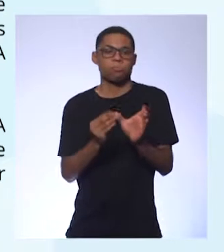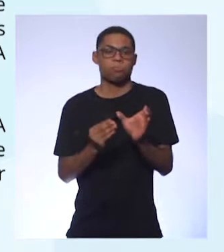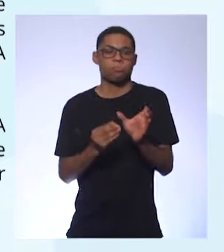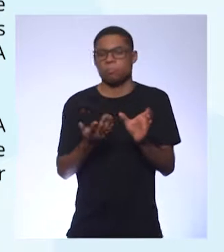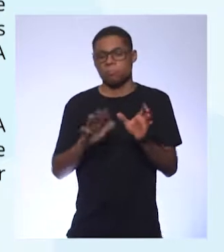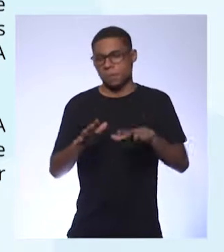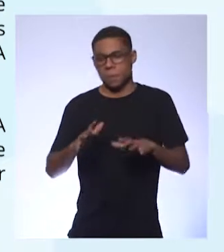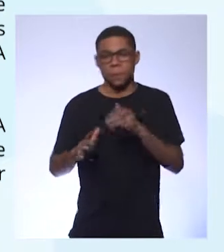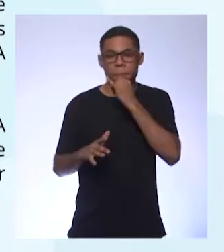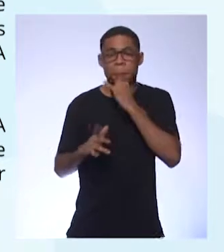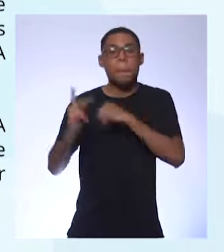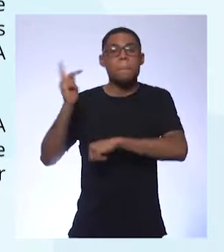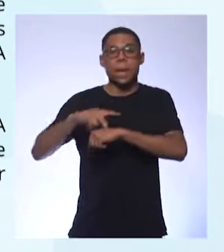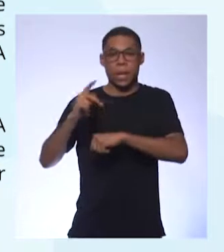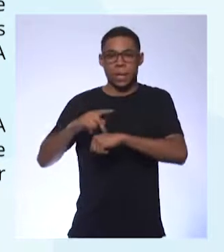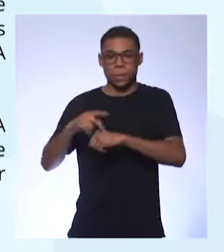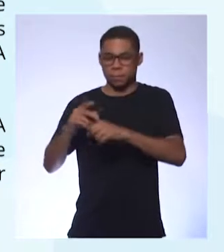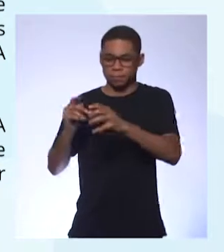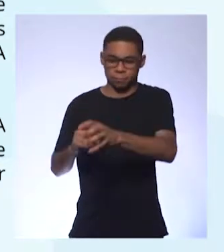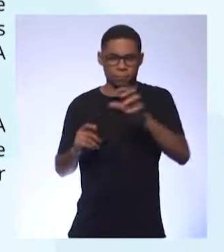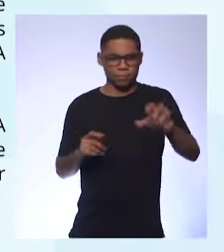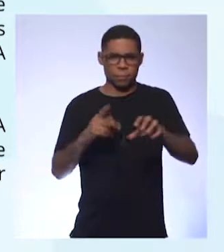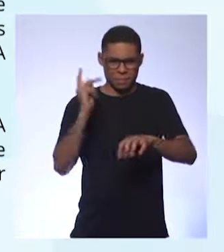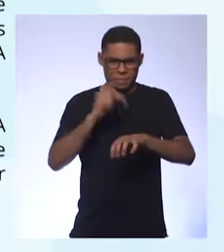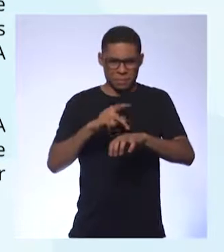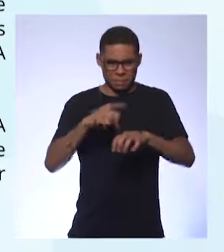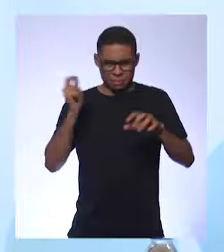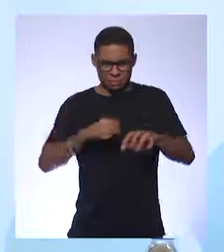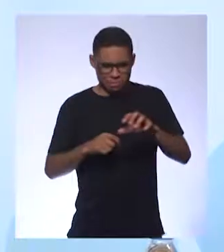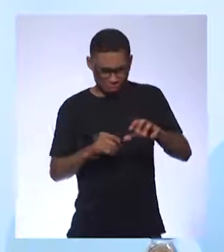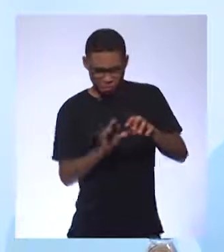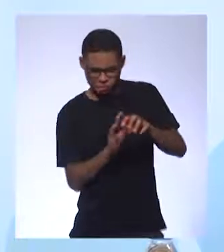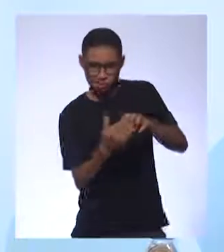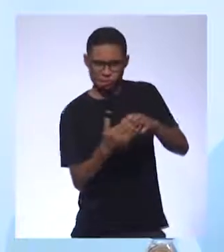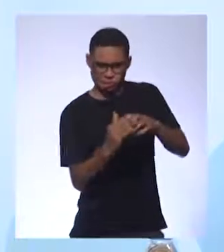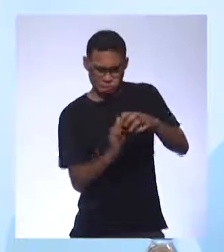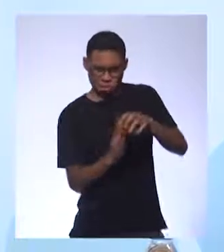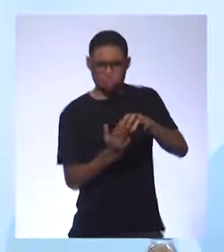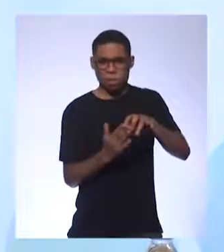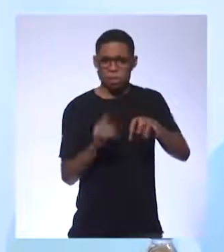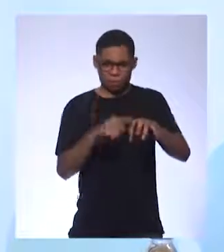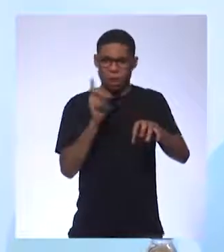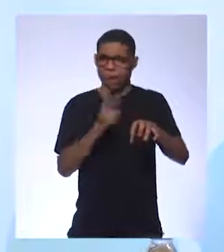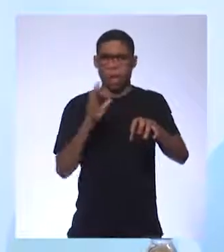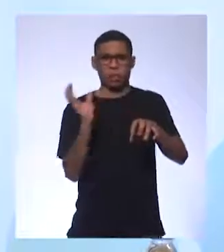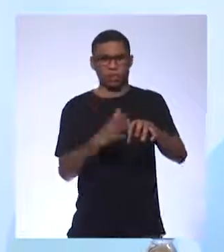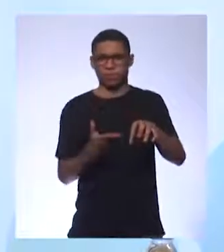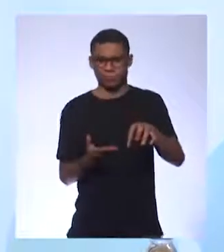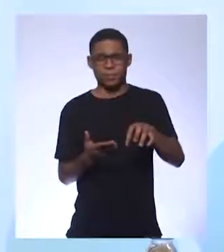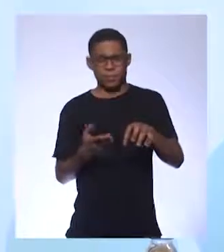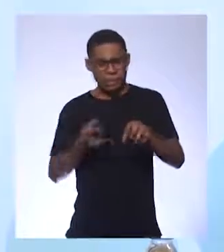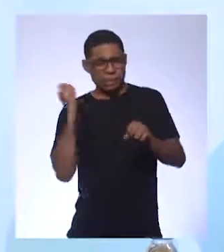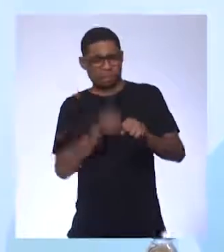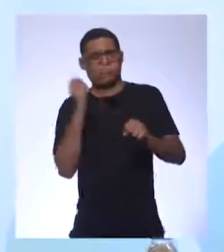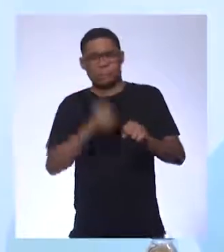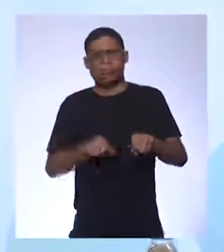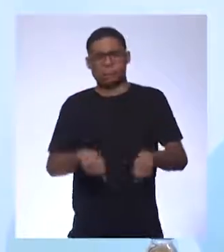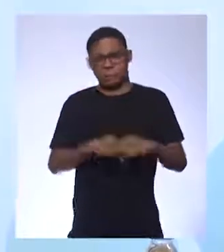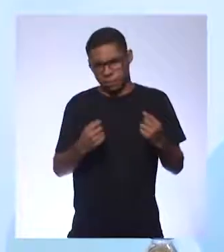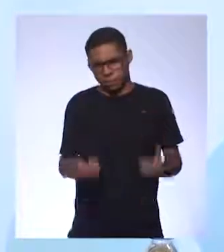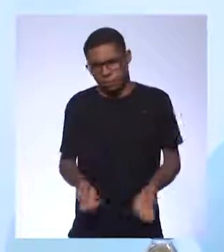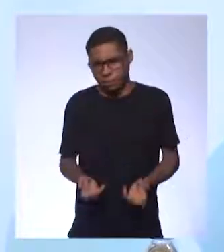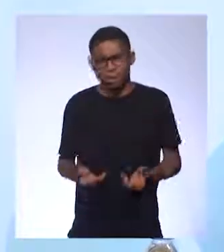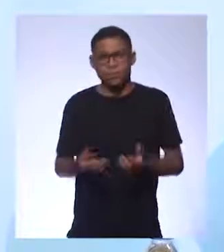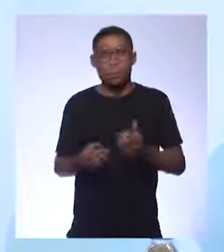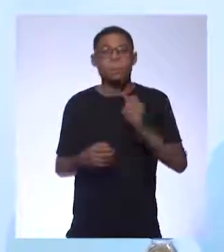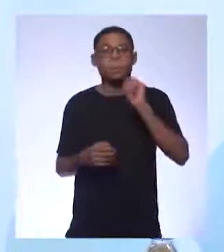pedra, tirou um pedaço da pedra, você não vai poder colocar a pedra no lugar. Você vai ter que dar um jeito, se caso você tenha errado. Vamos